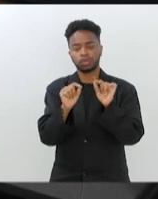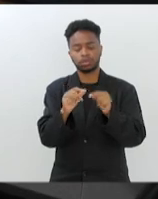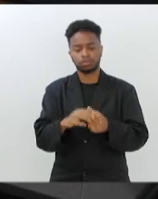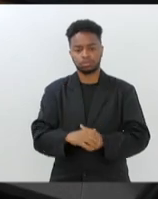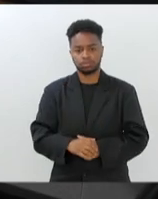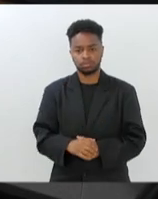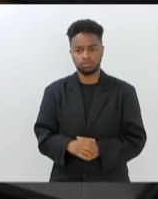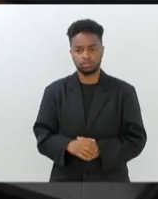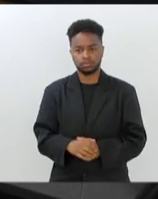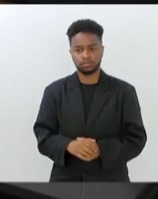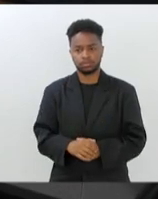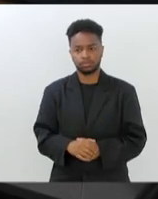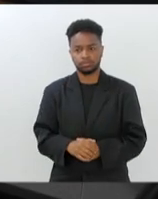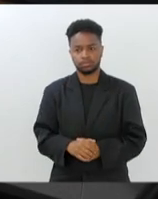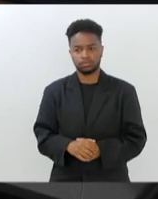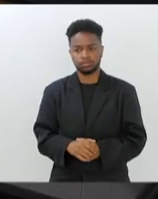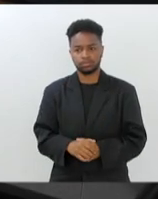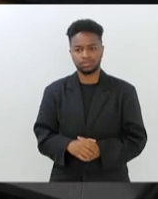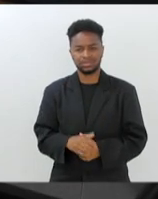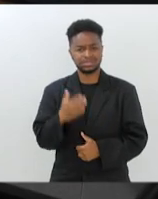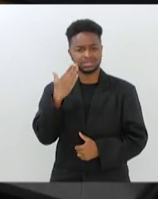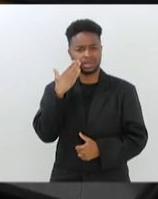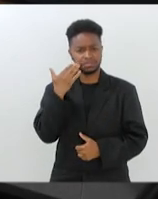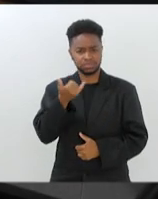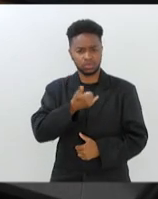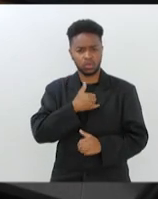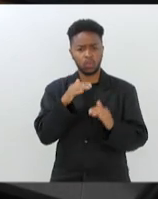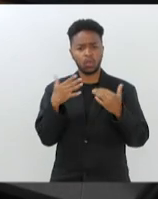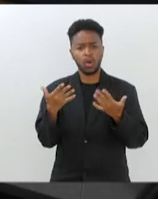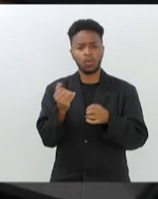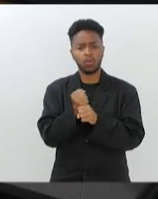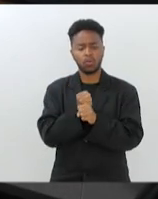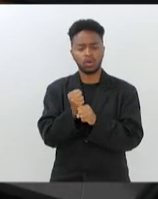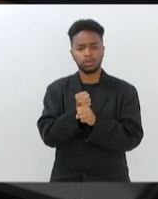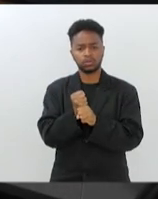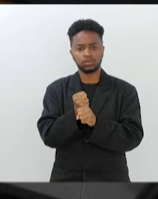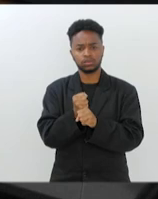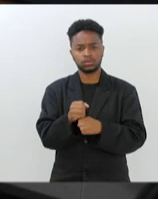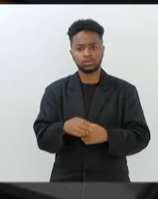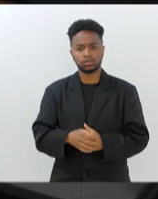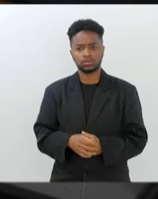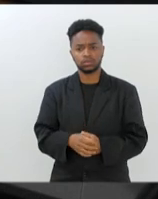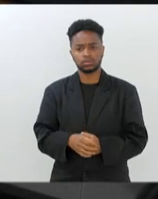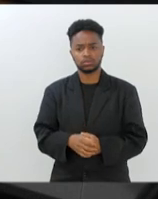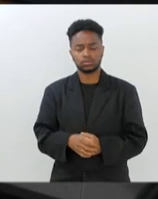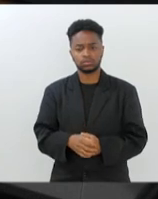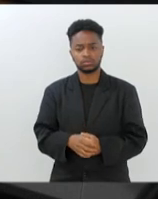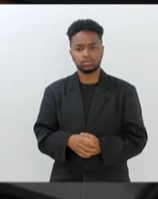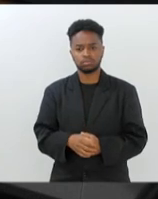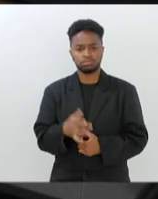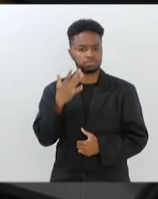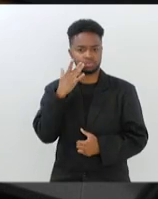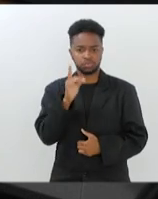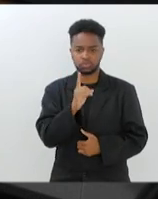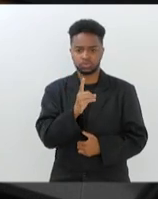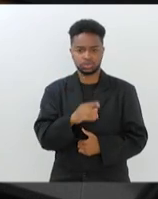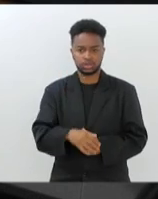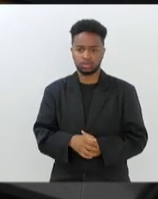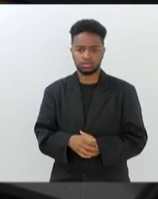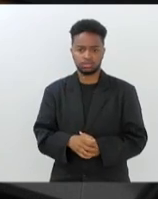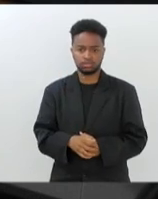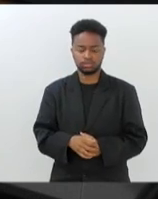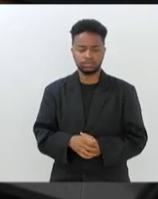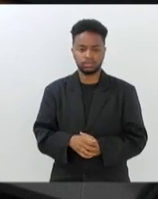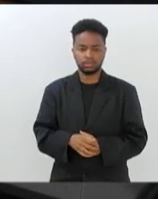o senhor saberia me dizer só o ano a qual ela se refere por favor não sei a campanha